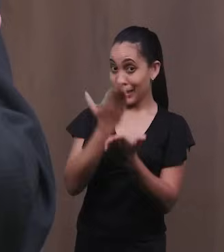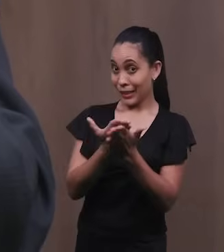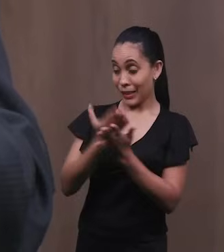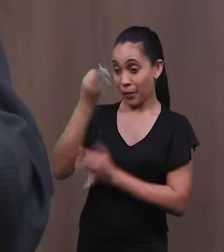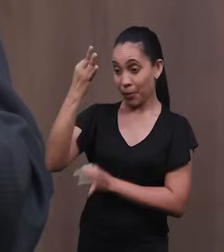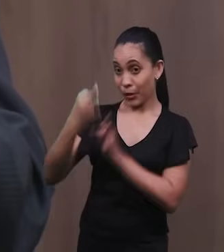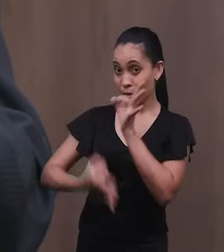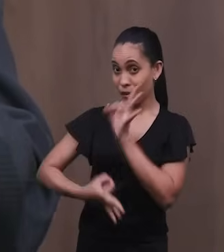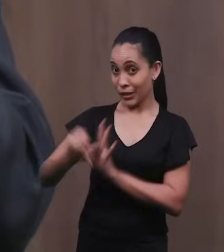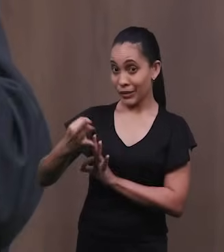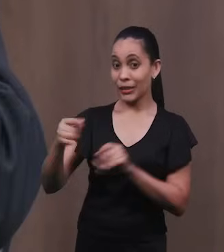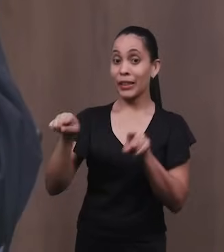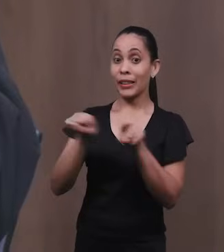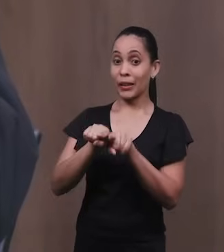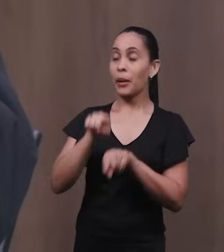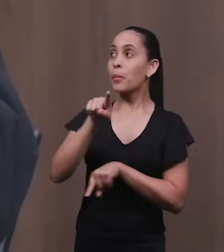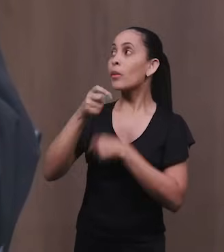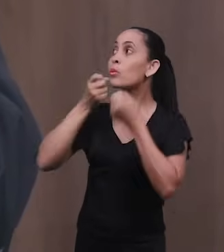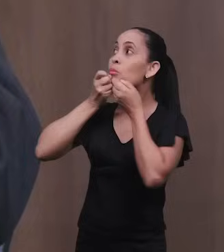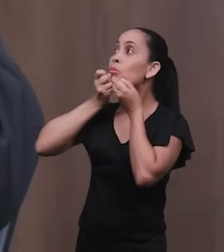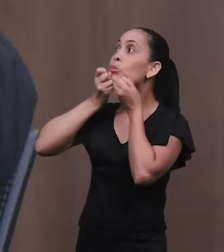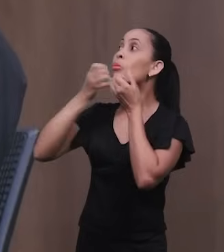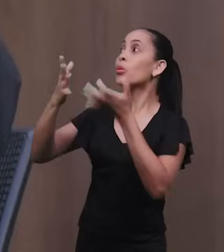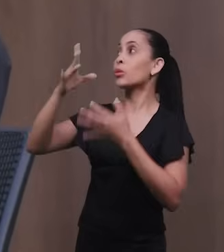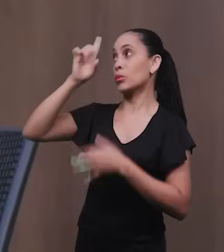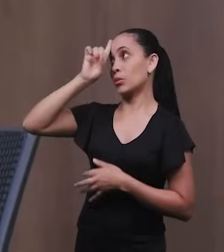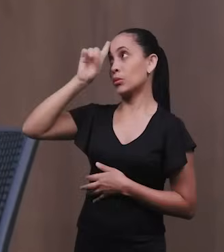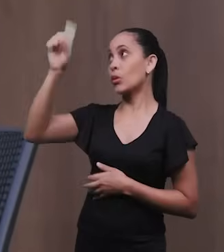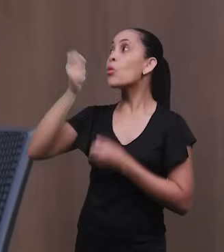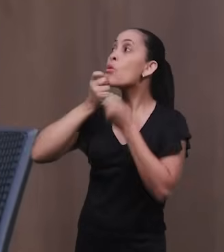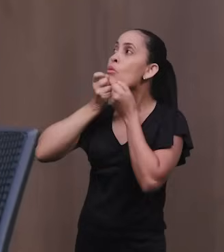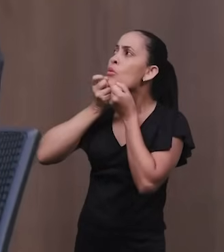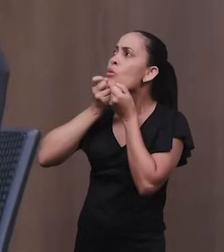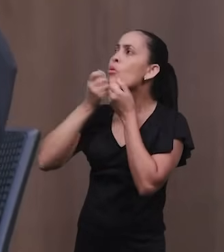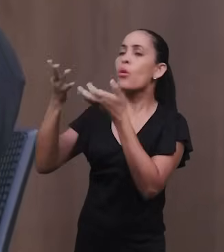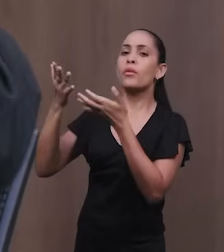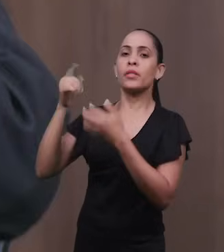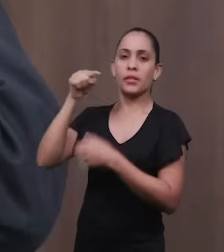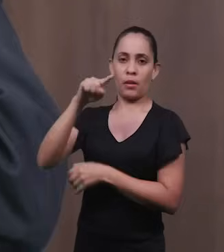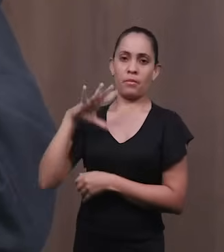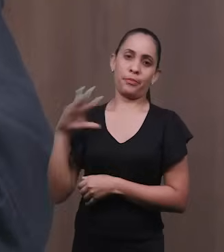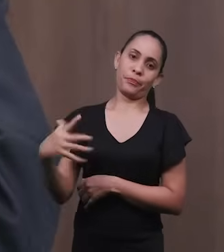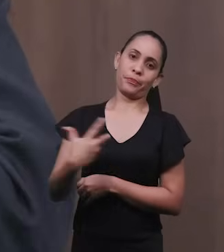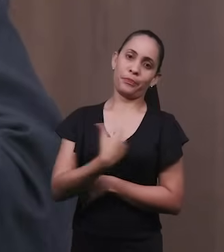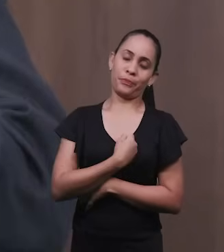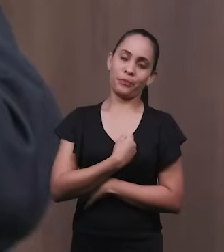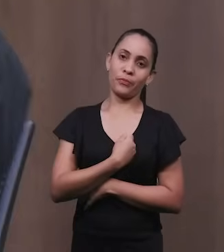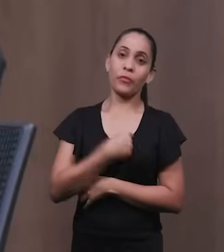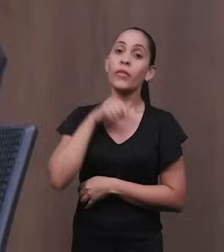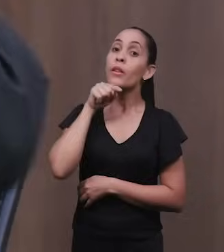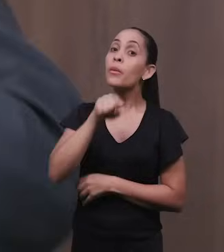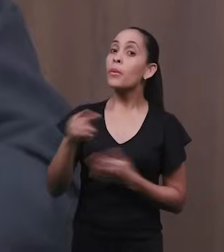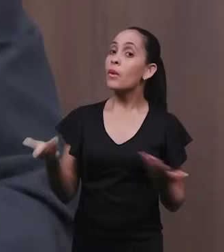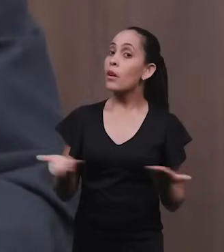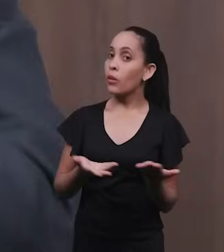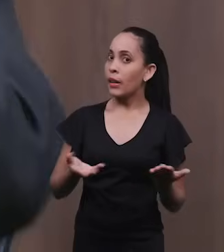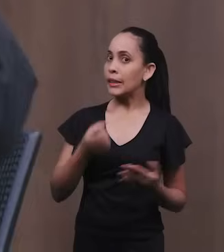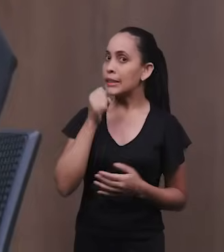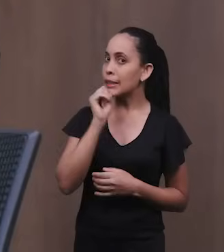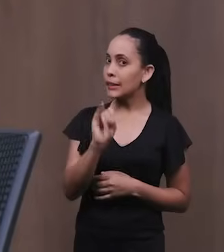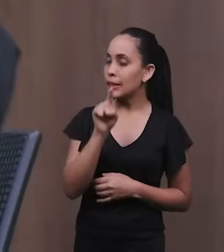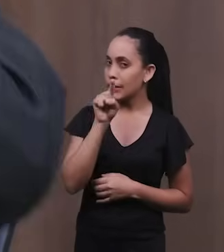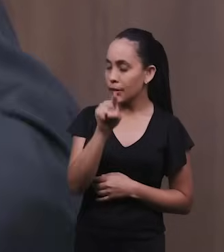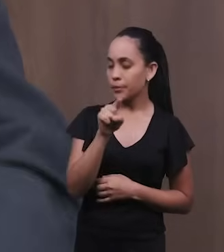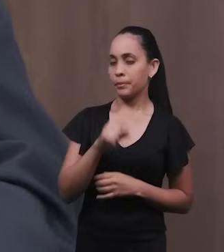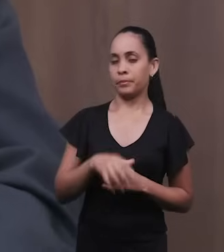a justiça e com a boca se faz confissão para a salvação. Glória a Deus. Então aqui,